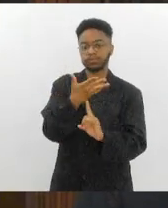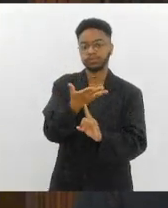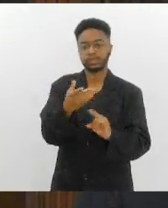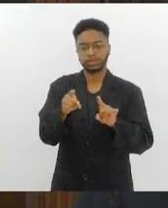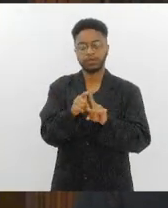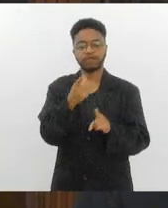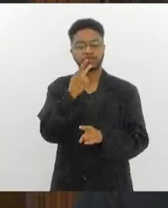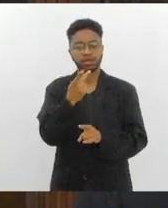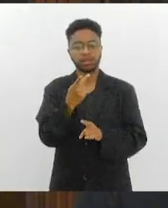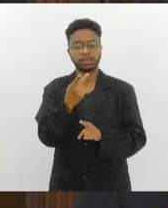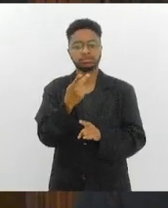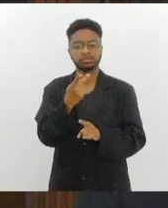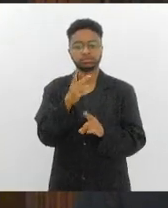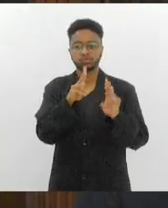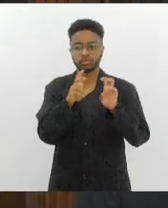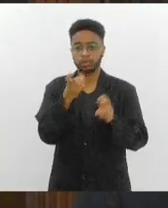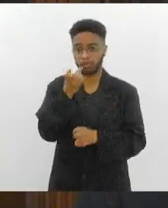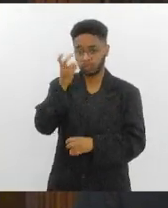ele fala de meio ambiente, e